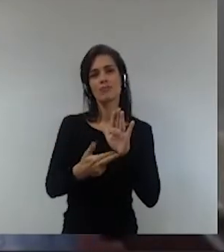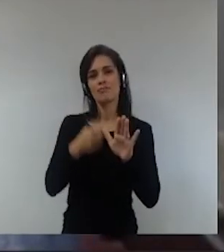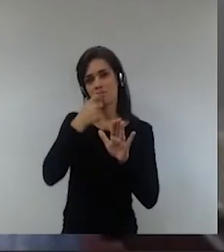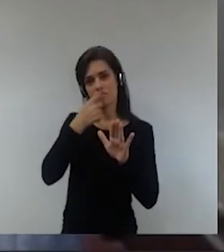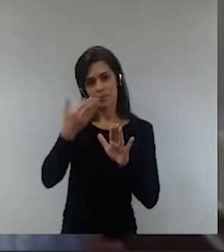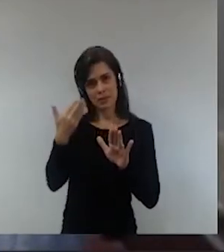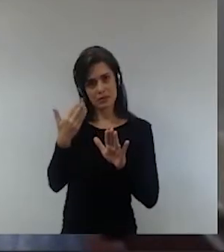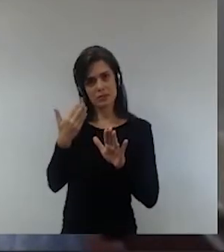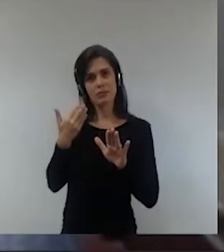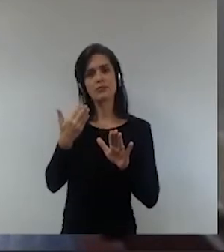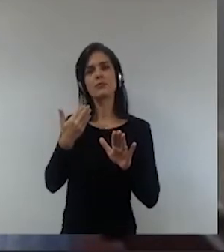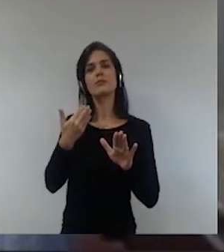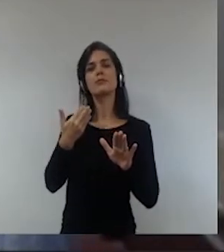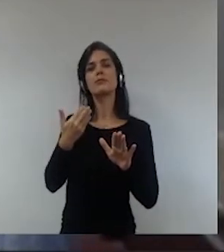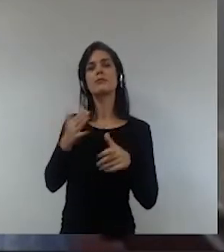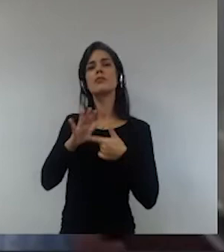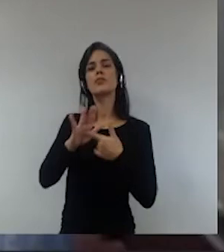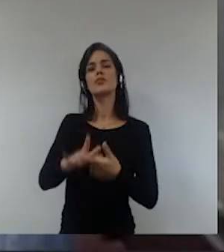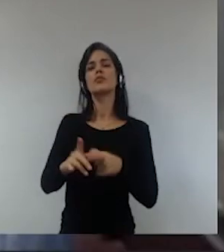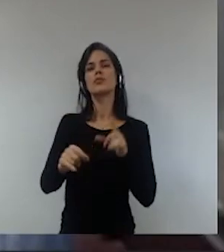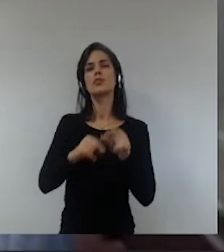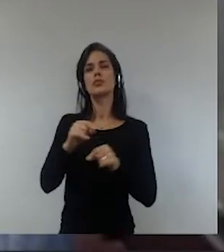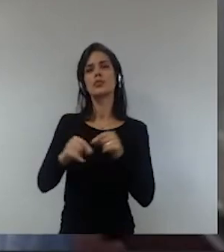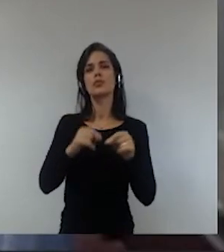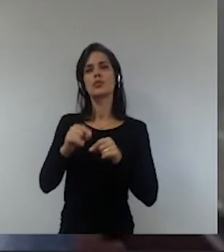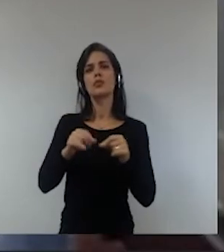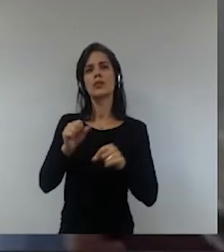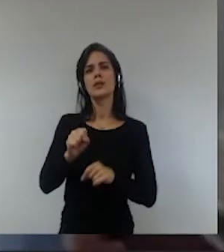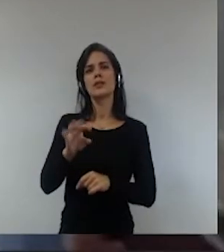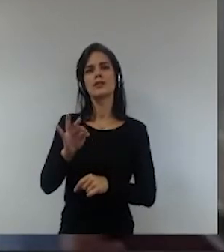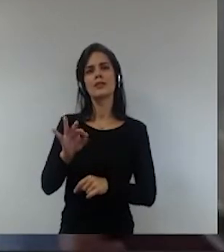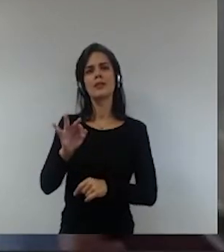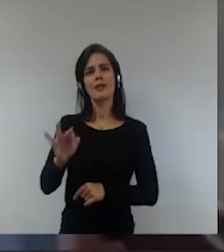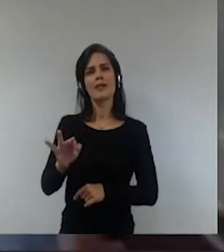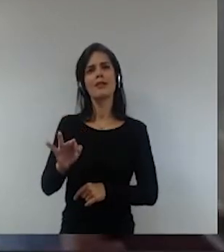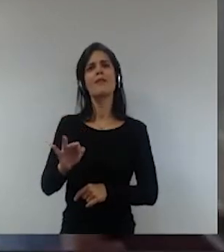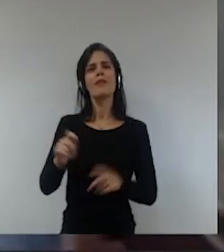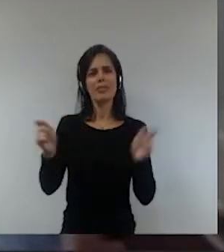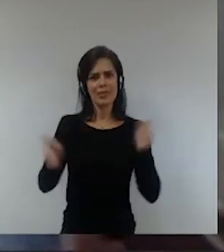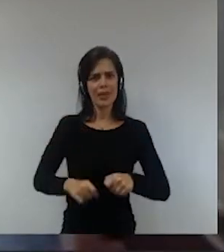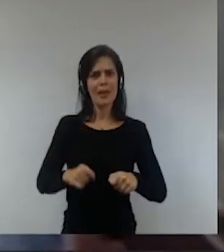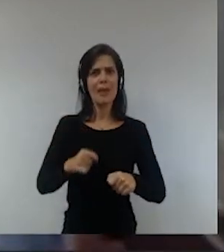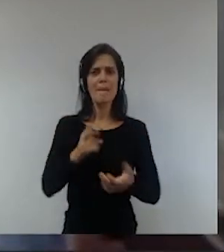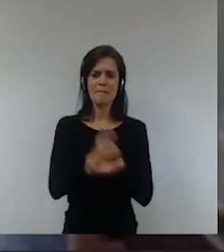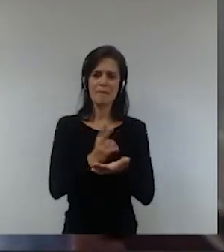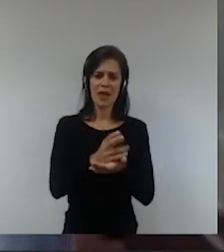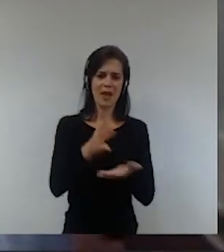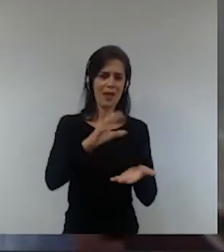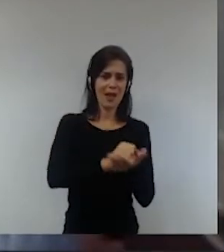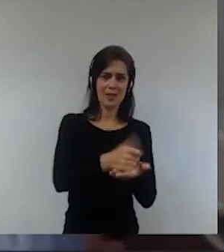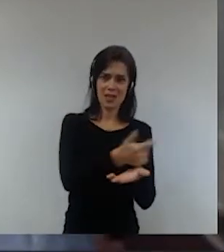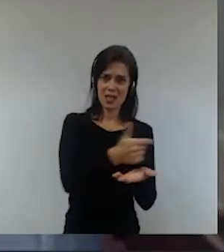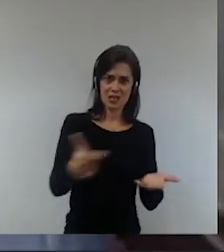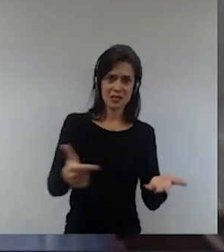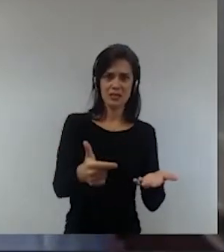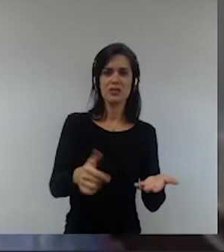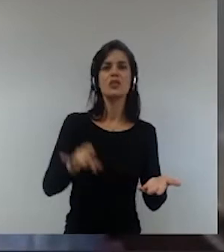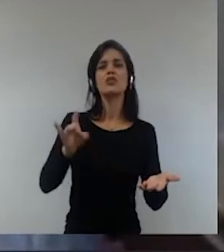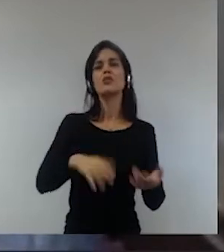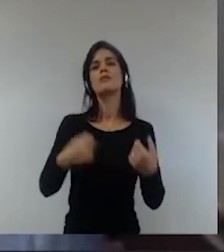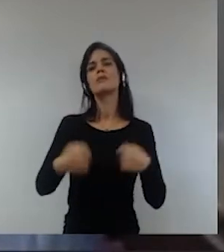julho, estabeleceu o Supremo que isso é possível mesmo quando não houver o cadastro. Basta daí a